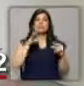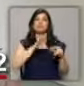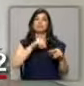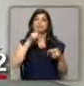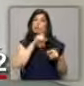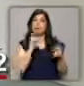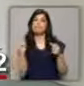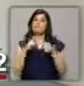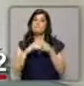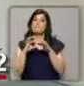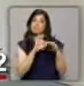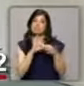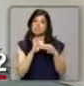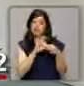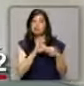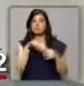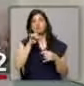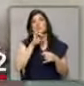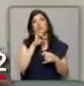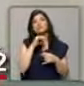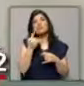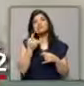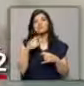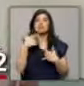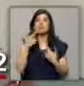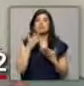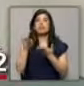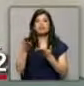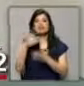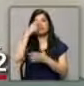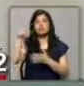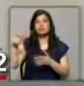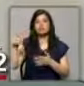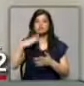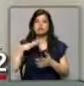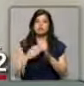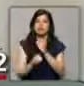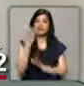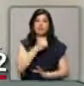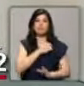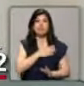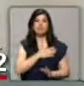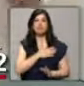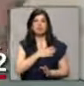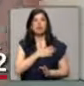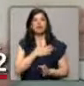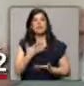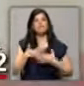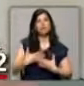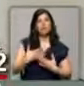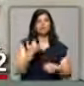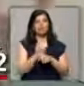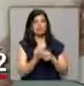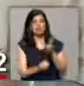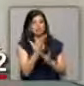solução possível para aqueles, aquelas pessoas que são empreendedoras, mas que realmente não têm onde ficar e que querem vir fora de